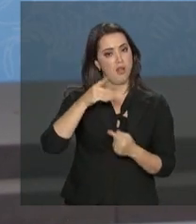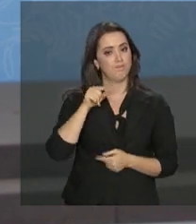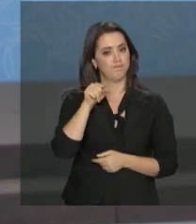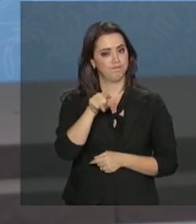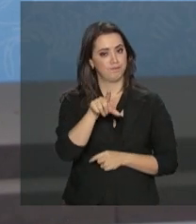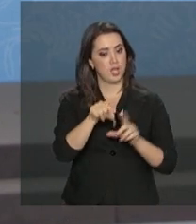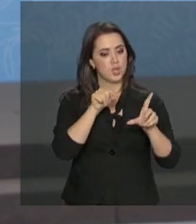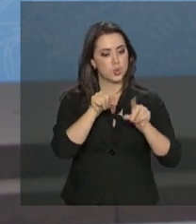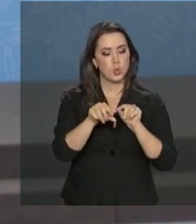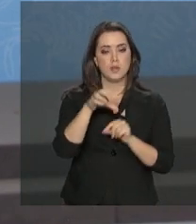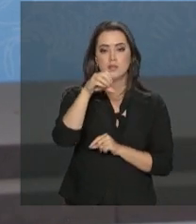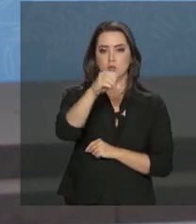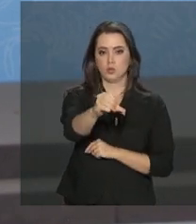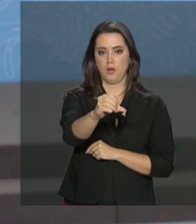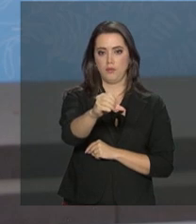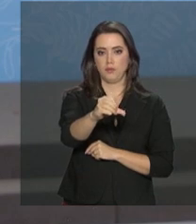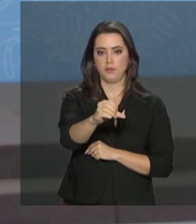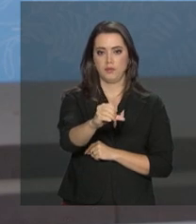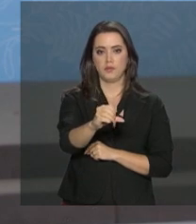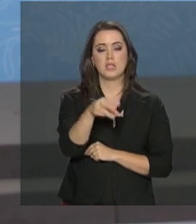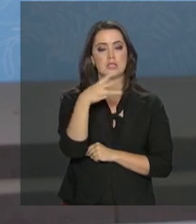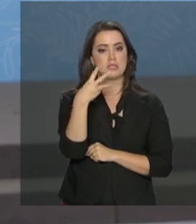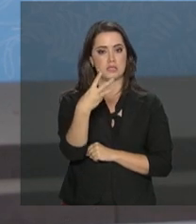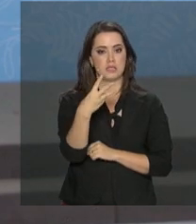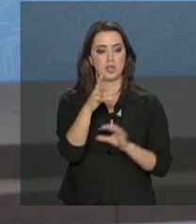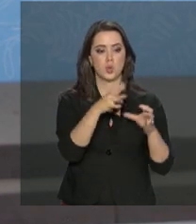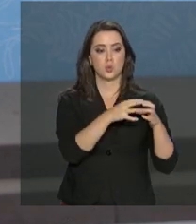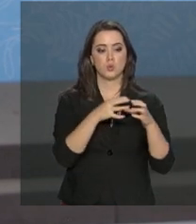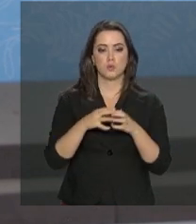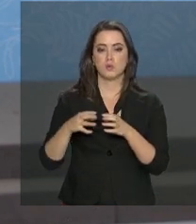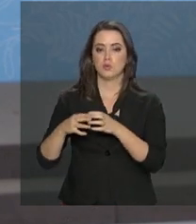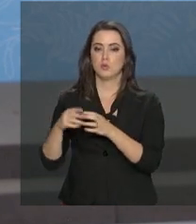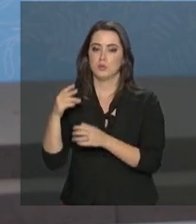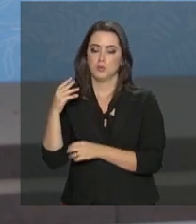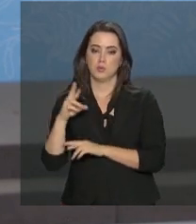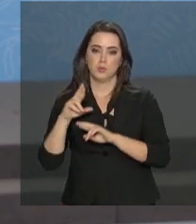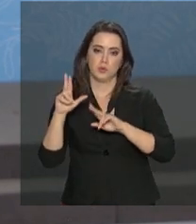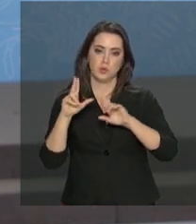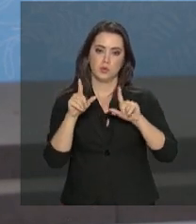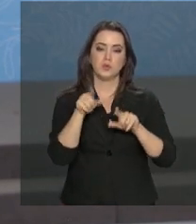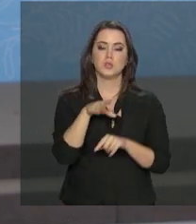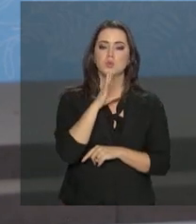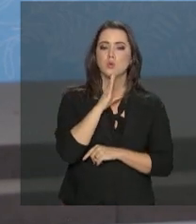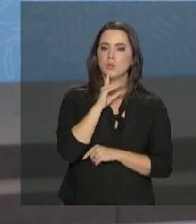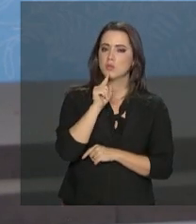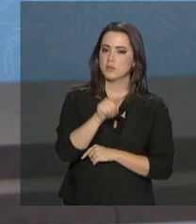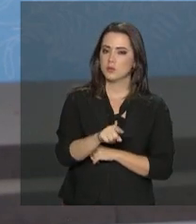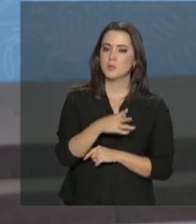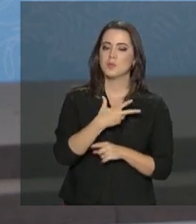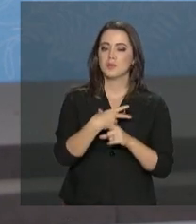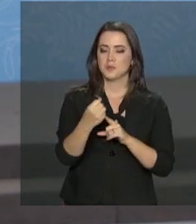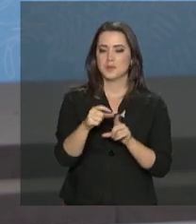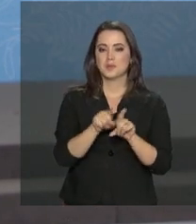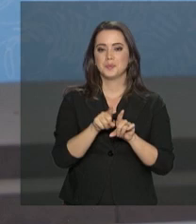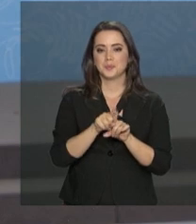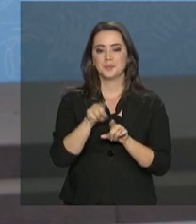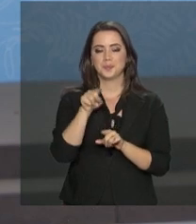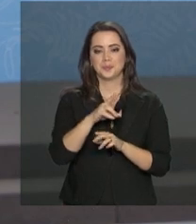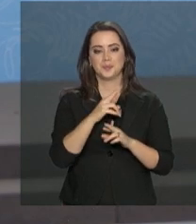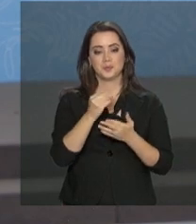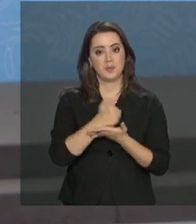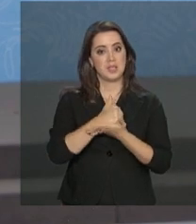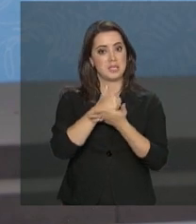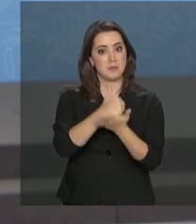Destas, 9 foram selecionadas em 3 diferentes categorias. Além de ser um reconhecimento aos vencedores, este